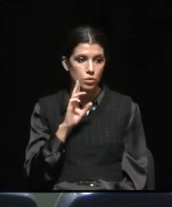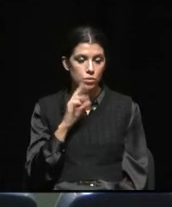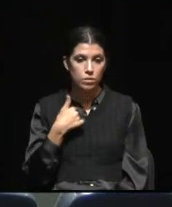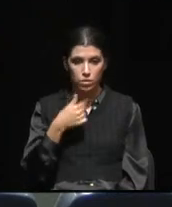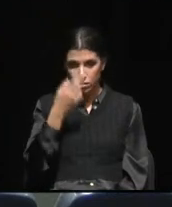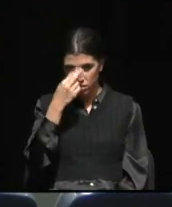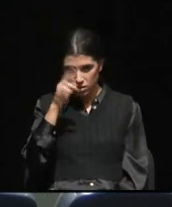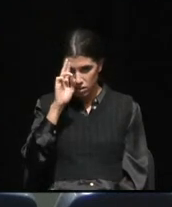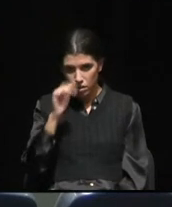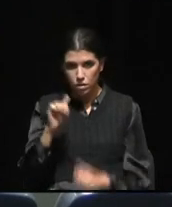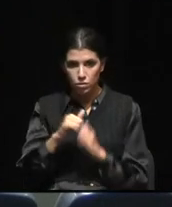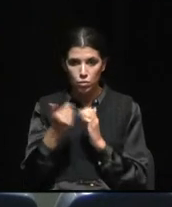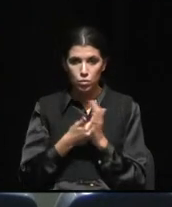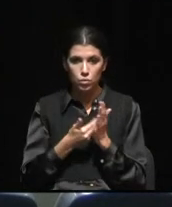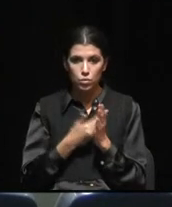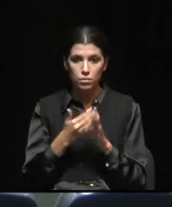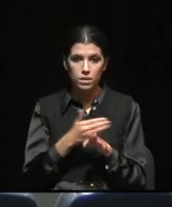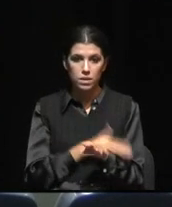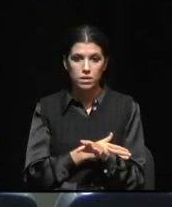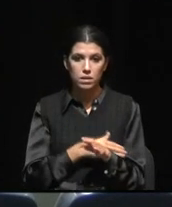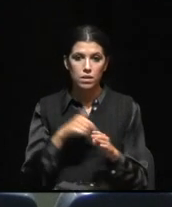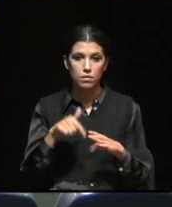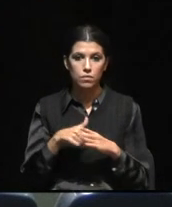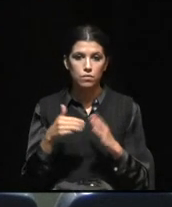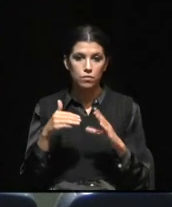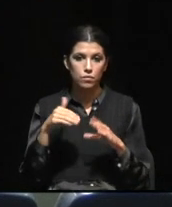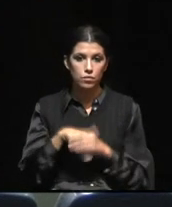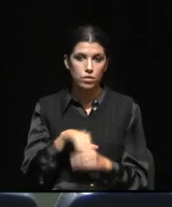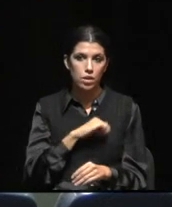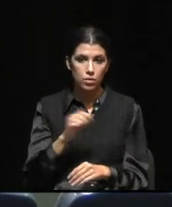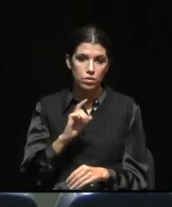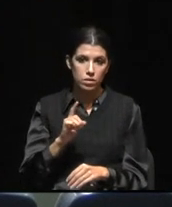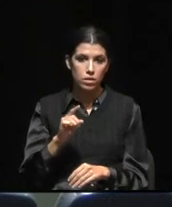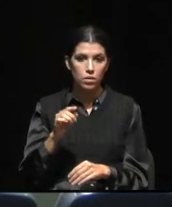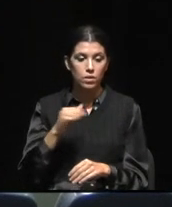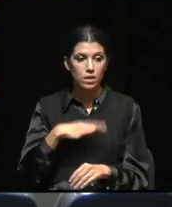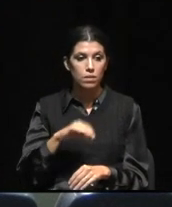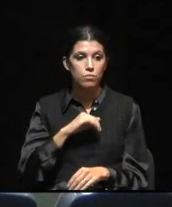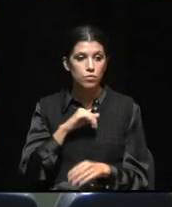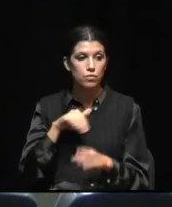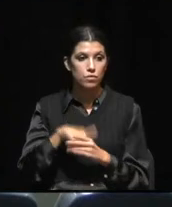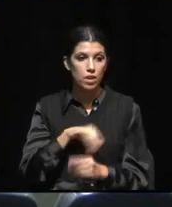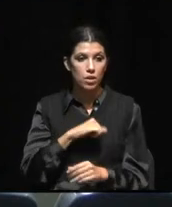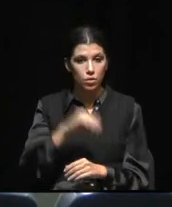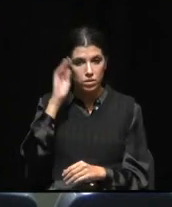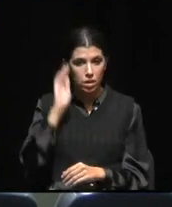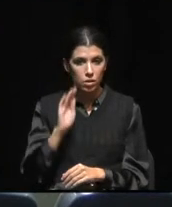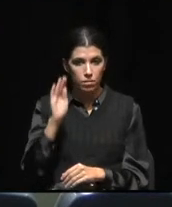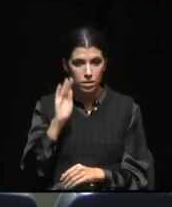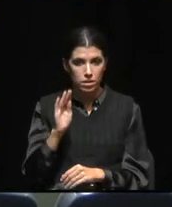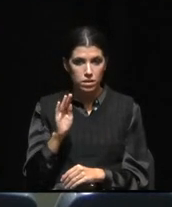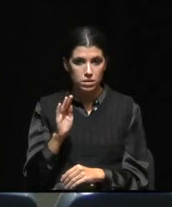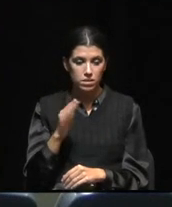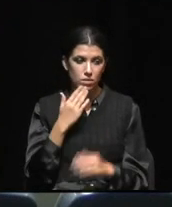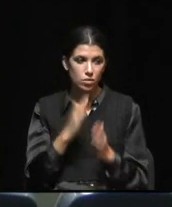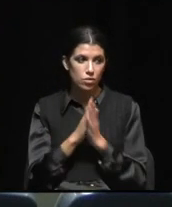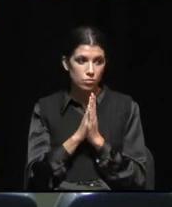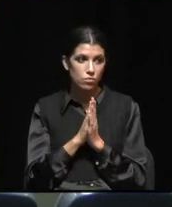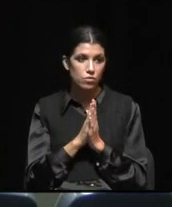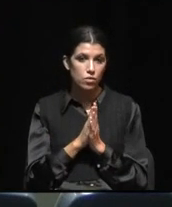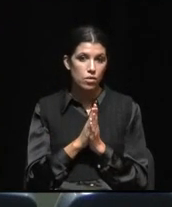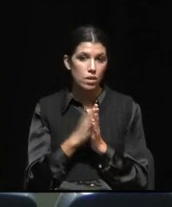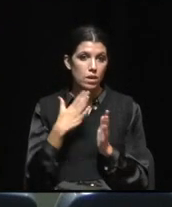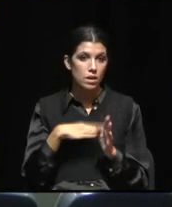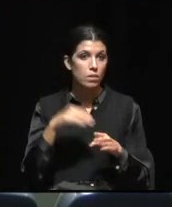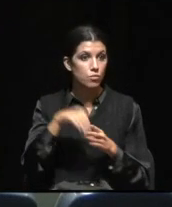enganamos não era o documento anterior que queríamos ter votado contra mas sim esta recomendação e portanto Ok então se pesse ficar registado nós votamos a